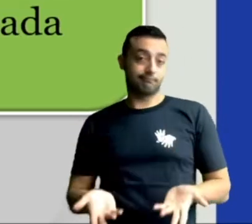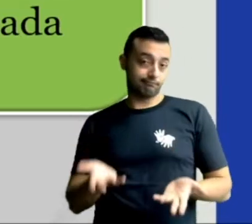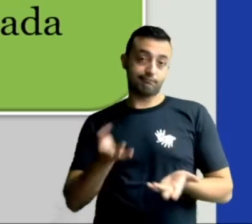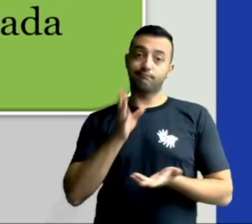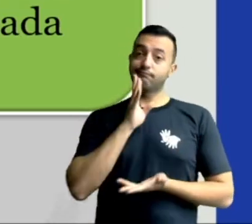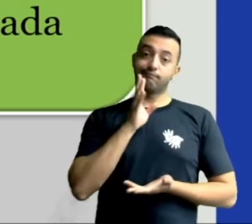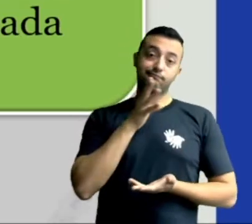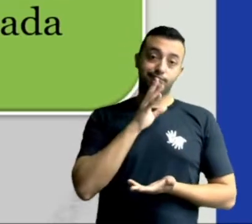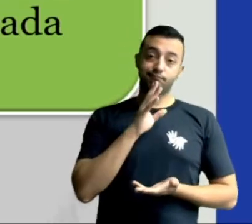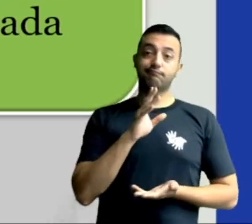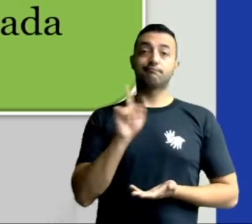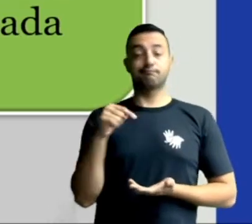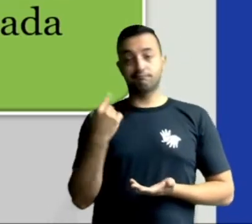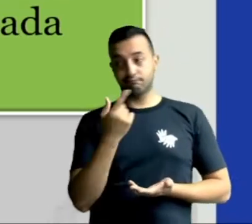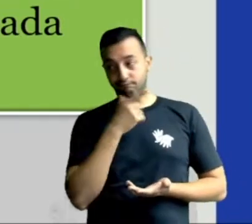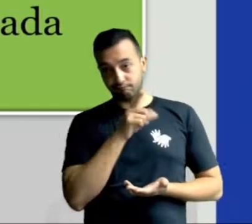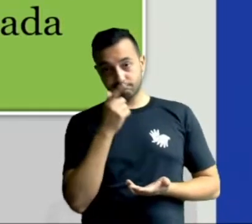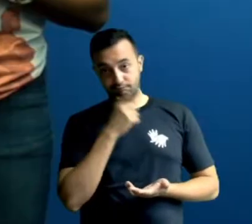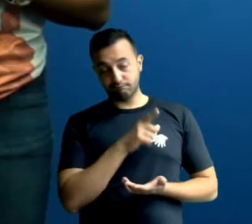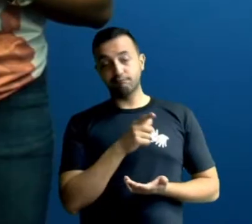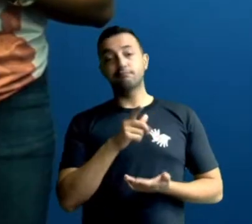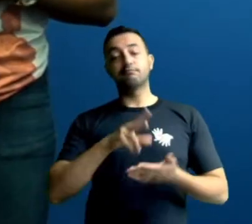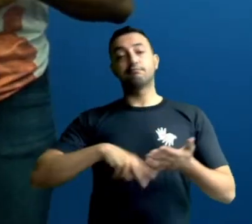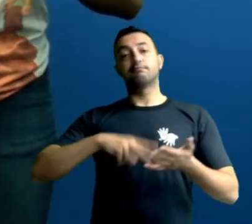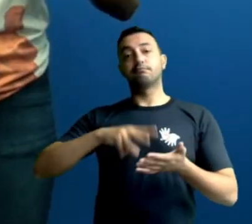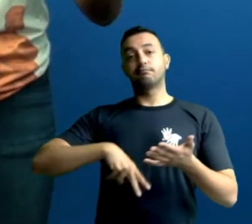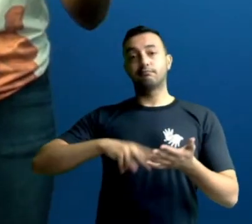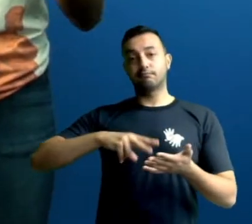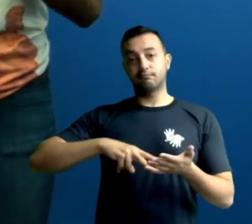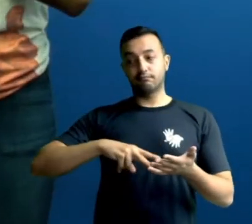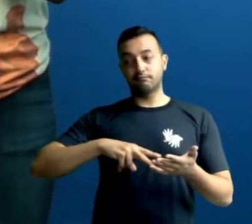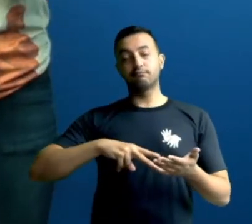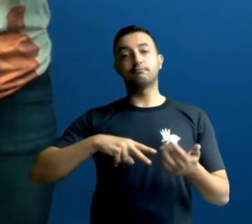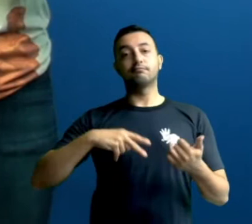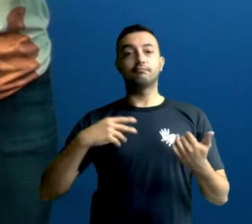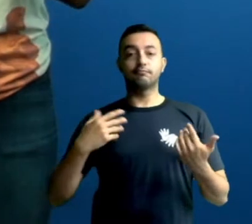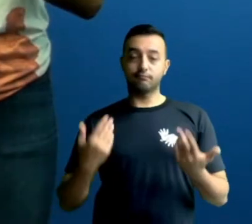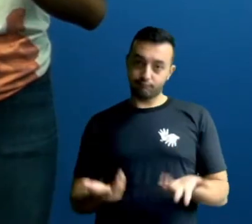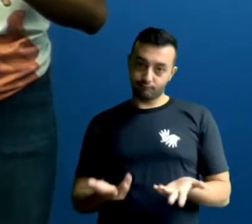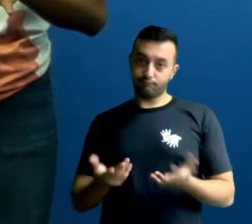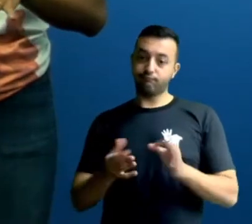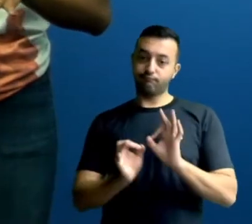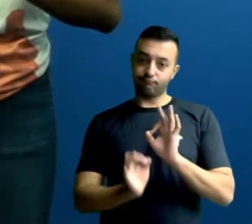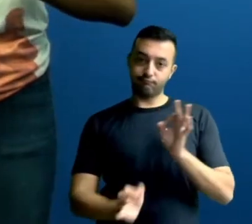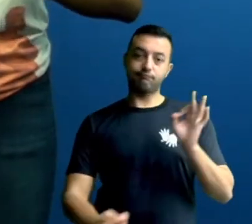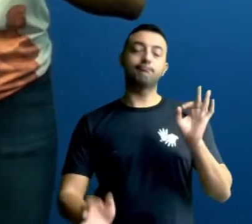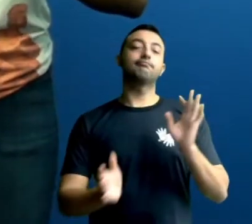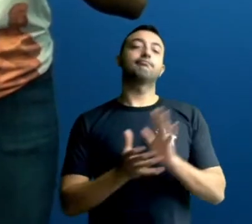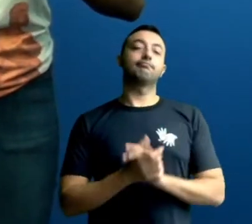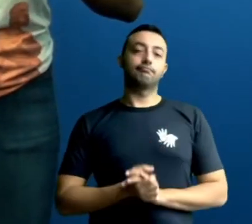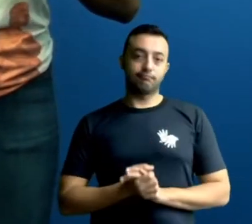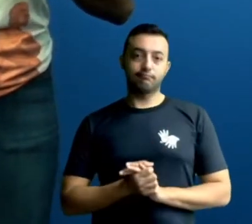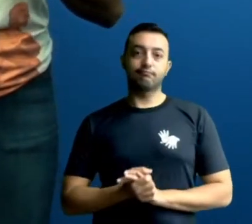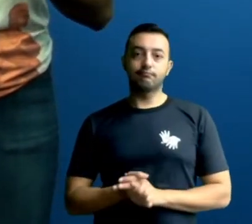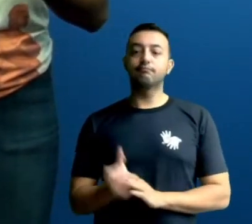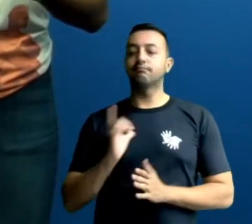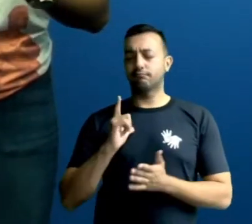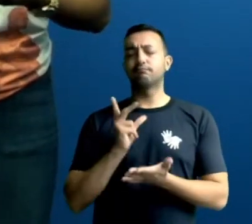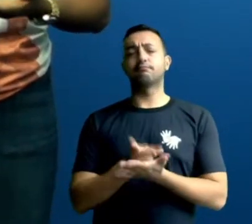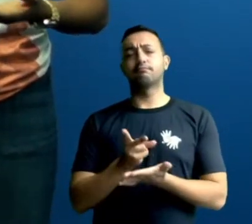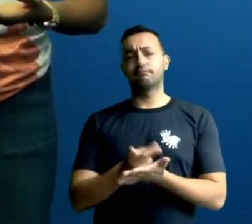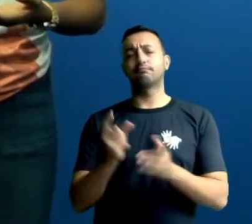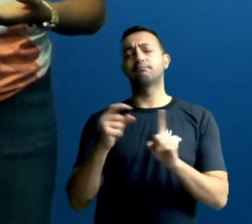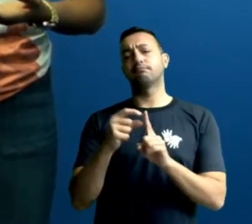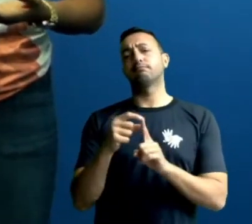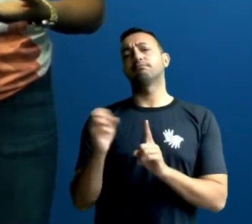conhecimento que nós adquirimos quando nós estamos lendo é extenso. Nós temos aí sempre